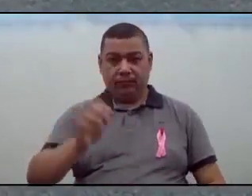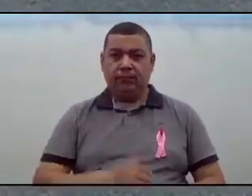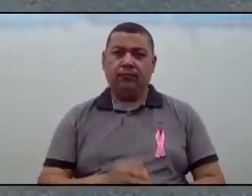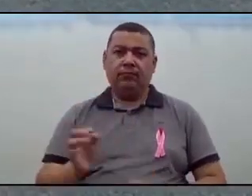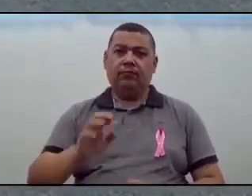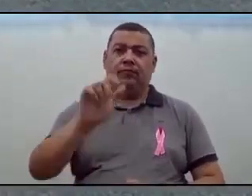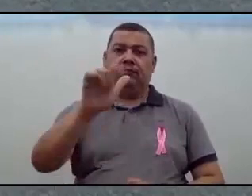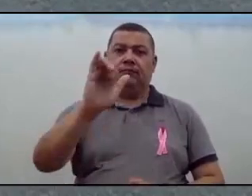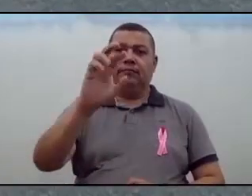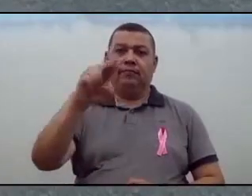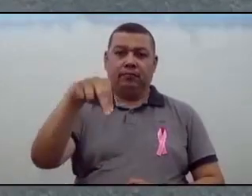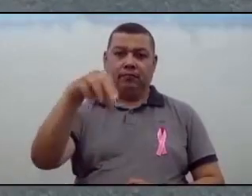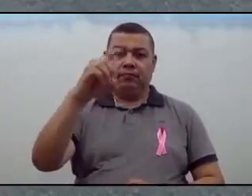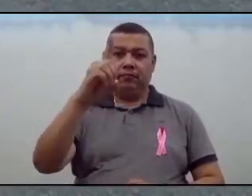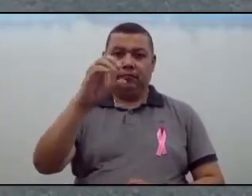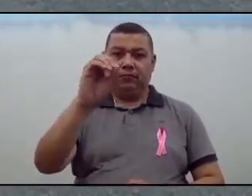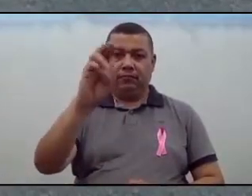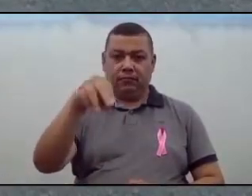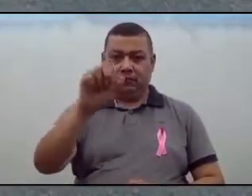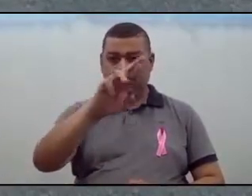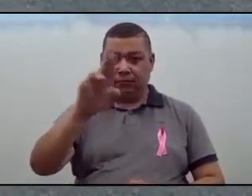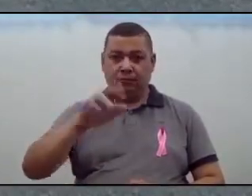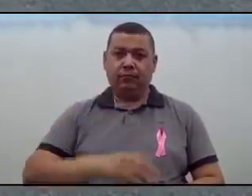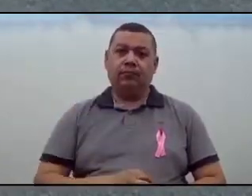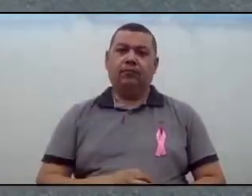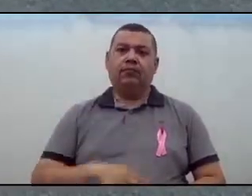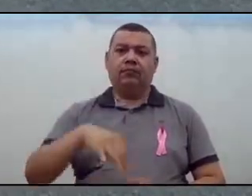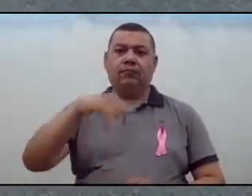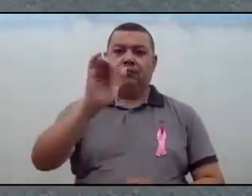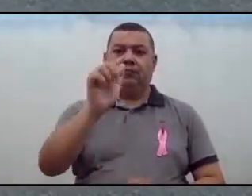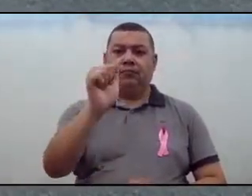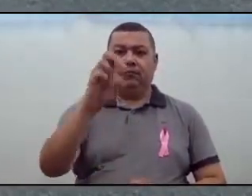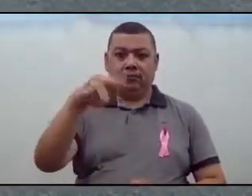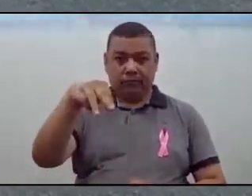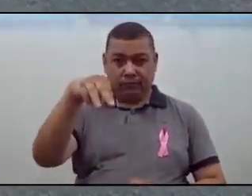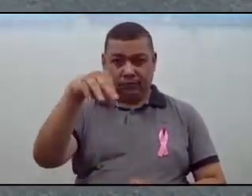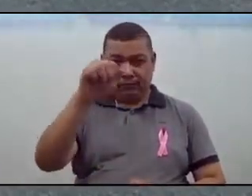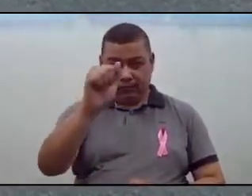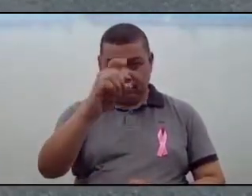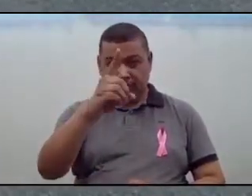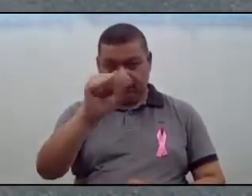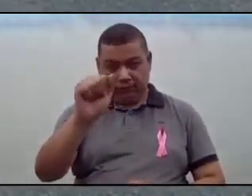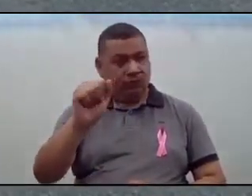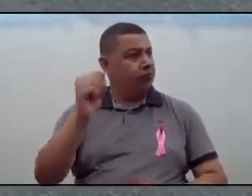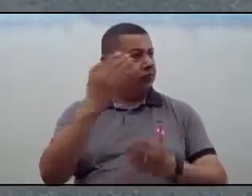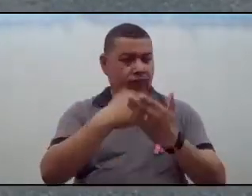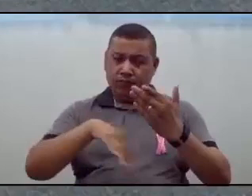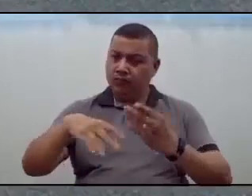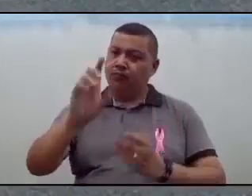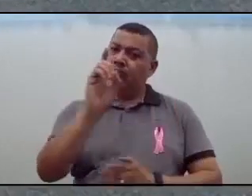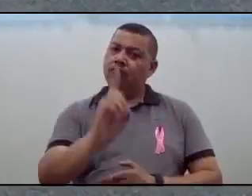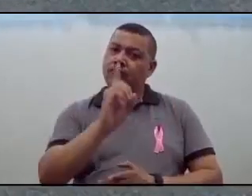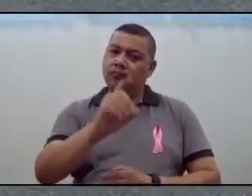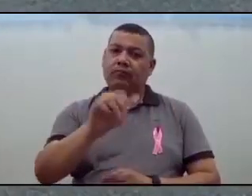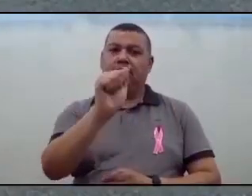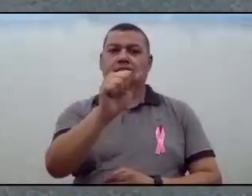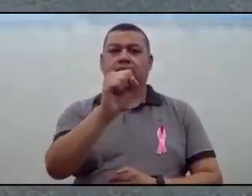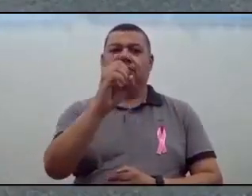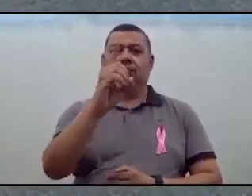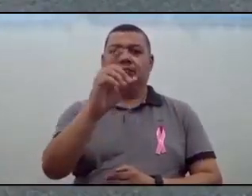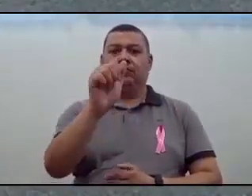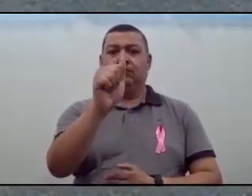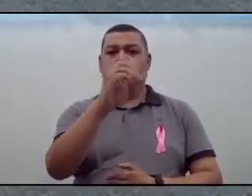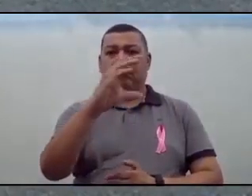Alindomar, Nery Bianchini, Milton Yamada, em nome deles agradecer toda a diretoria da ZACO, e em especial queria